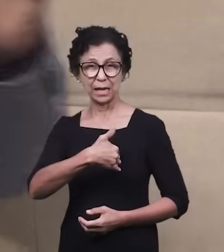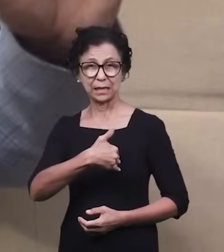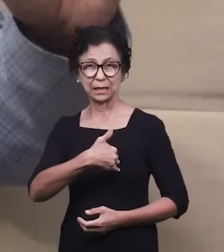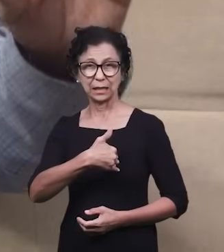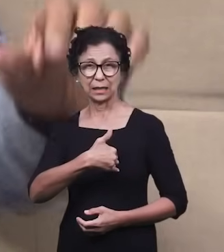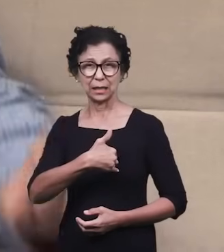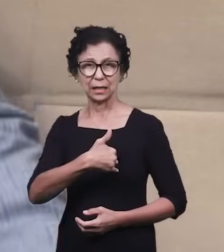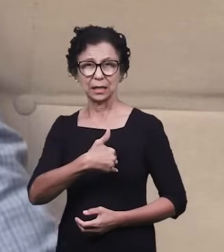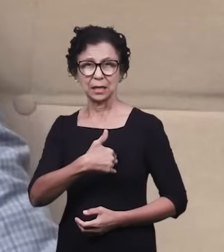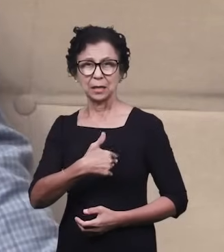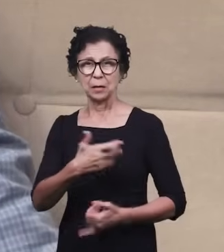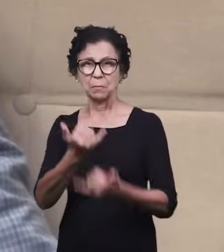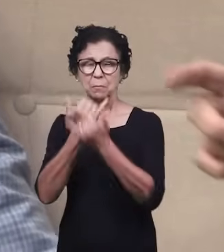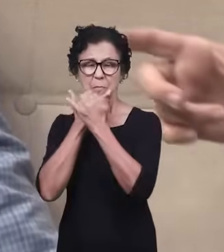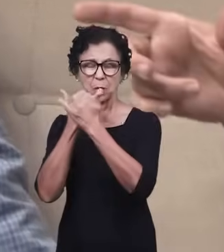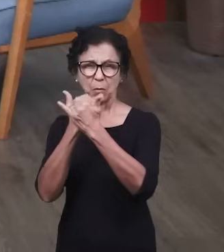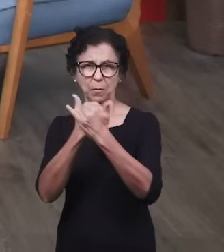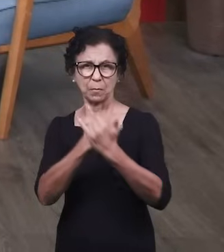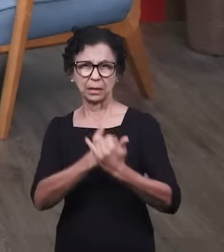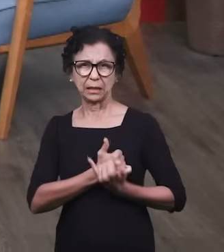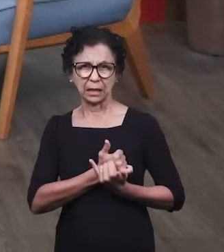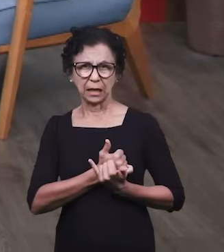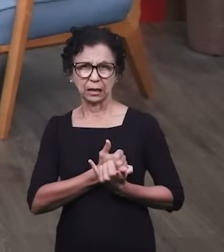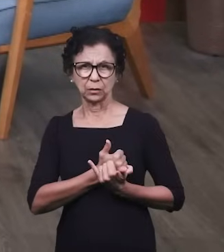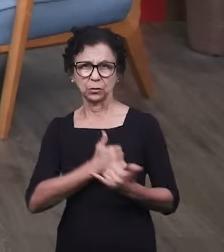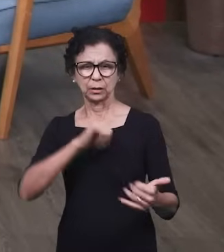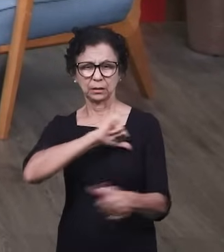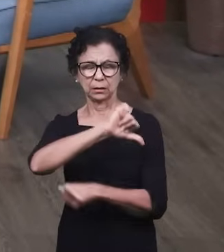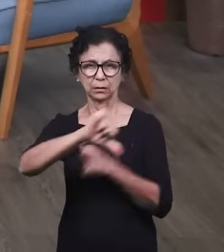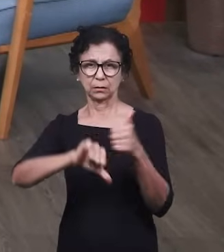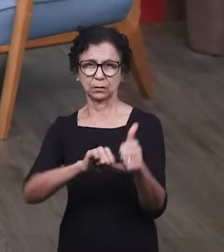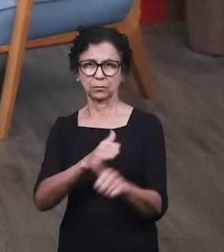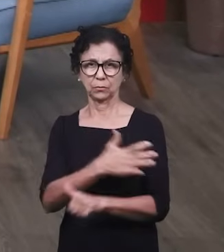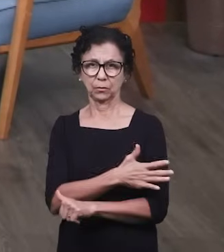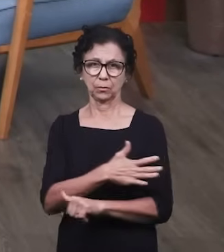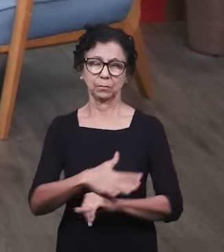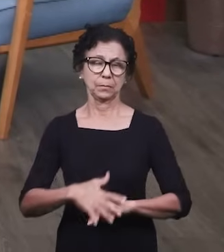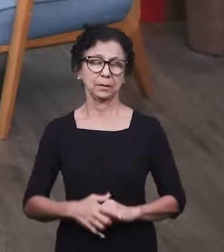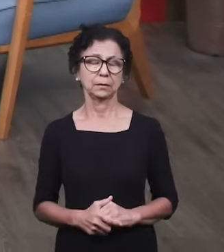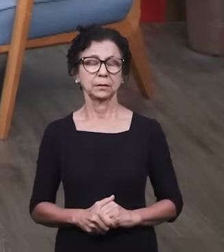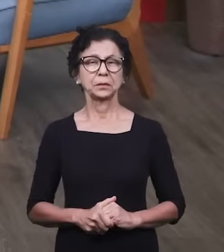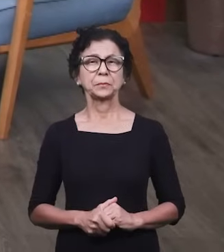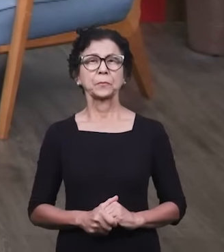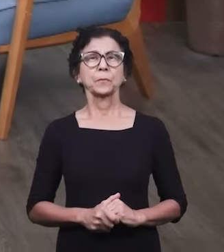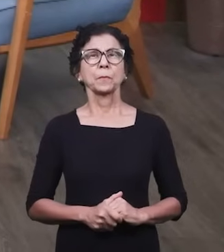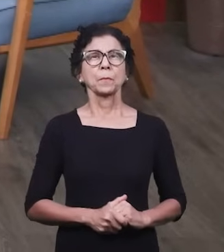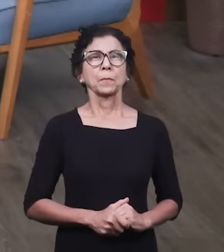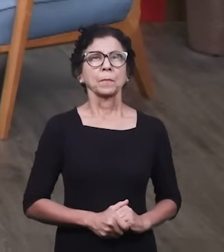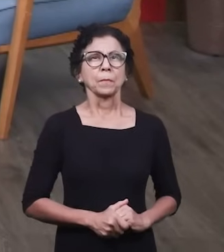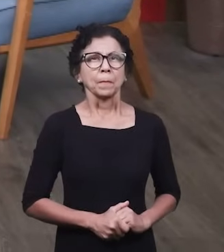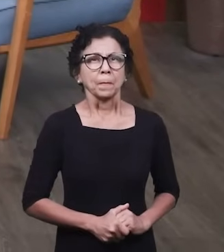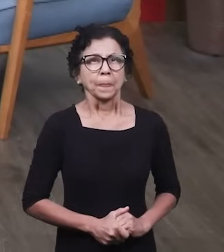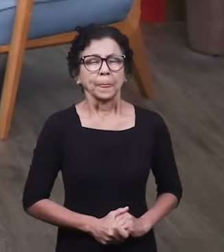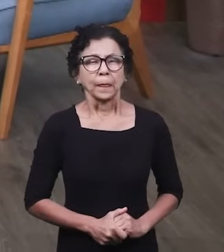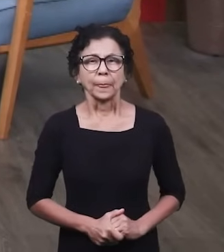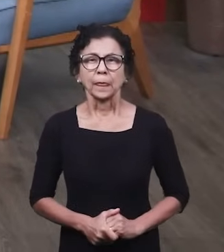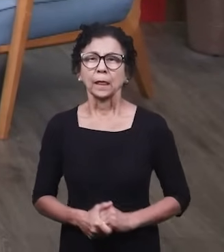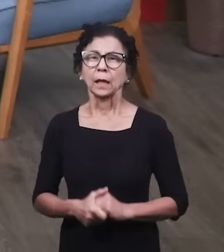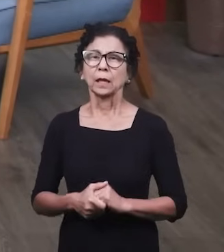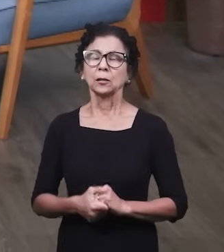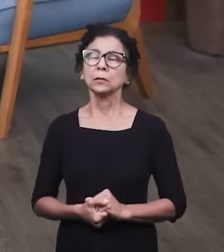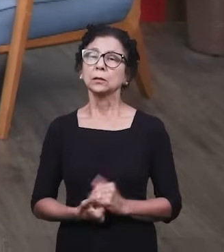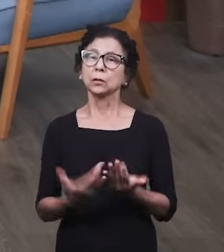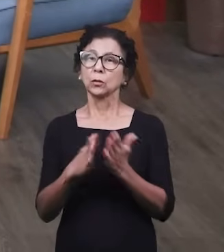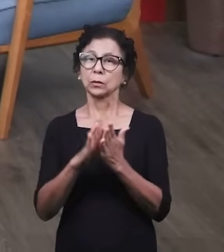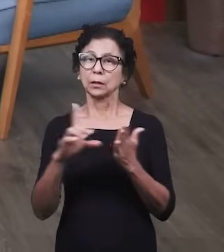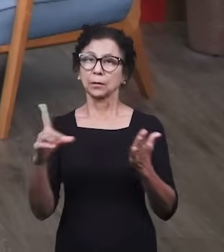sombra e todas as trevas. Quando a gente fala da palavra, é claro, se nós formos comentar e conversar